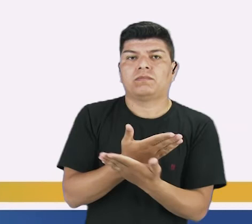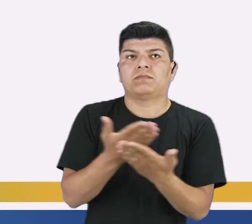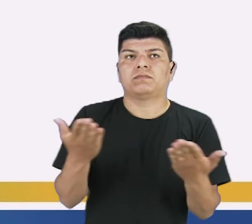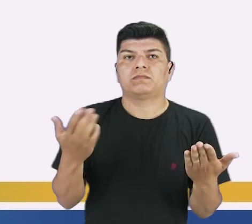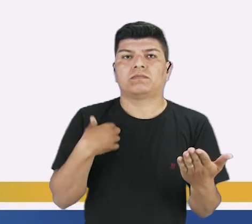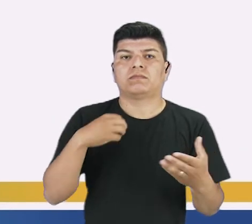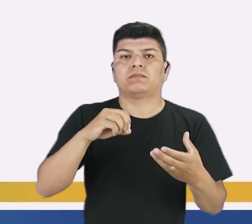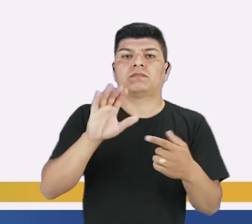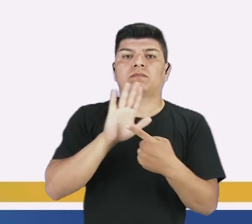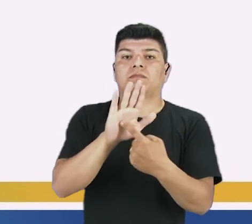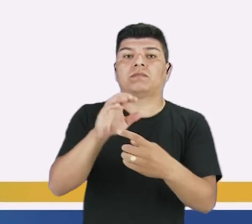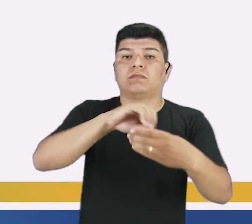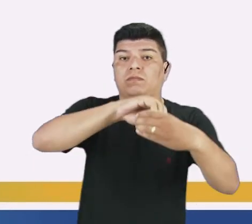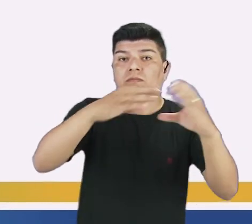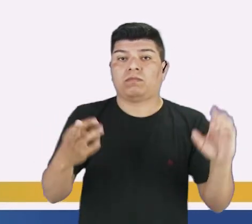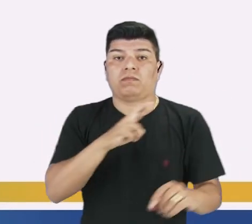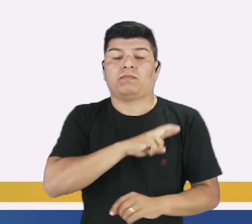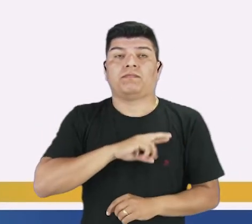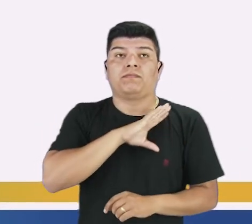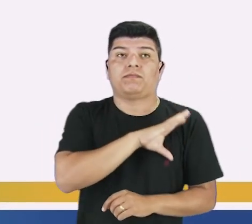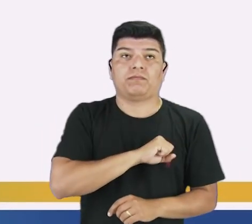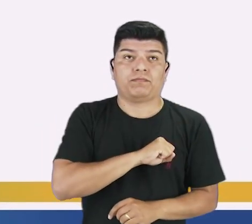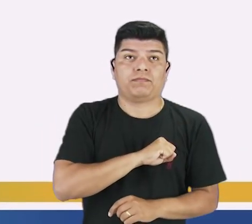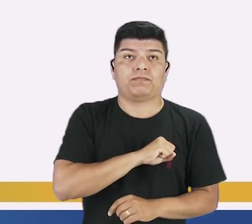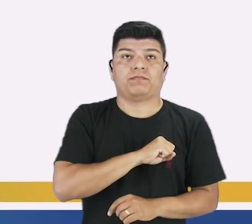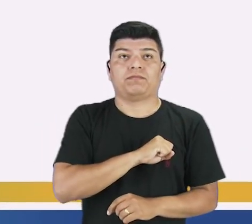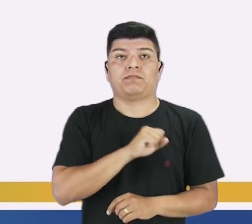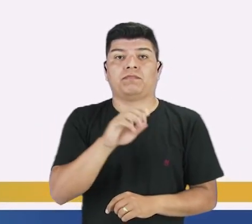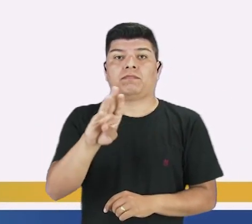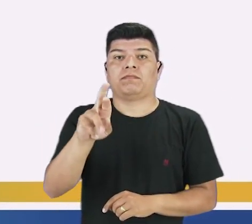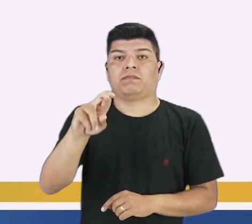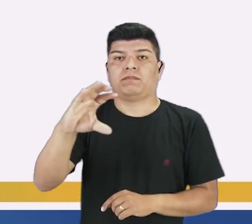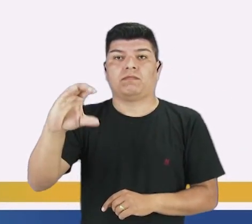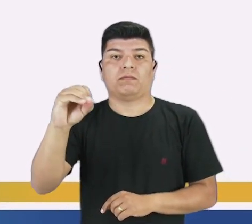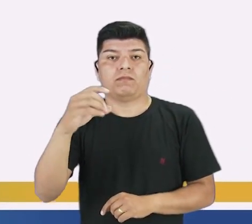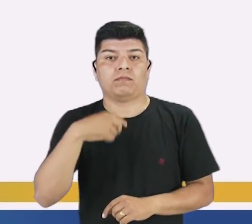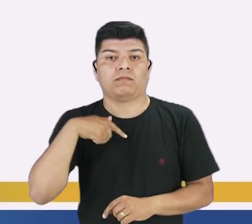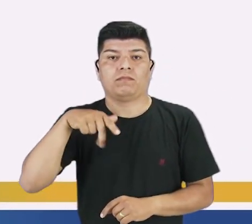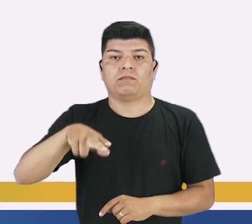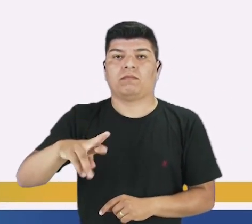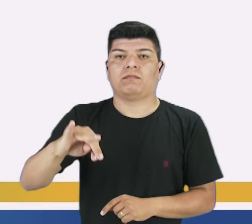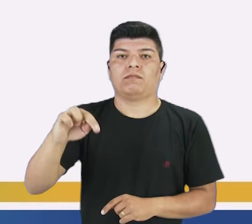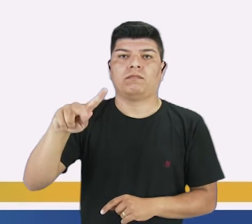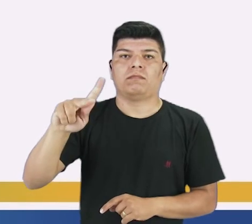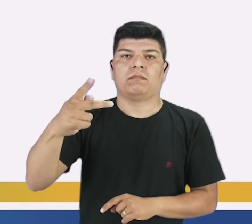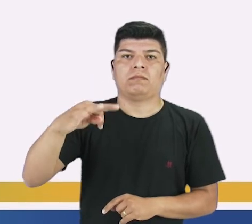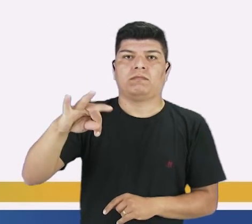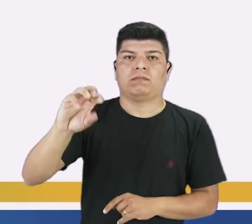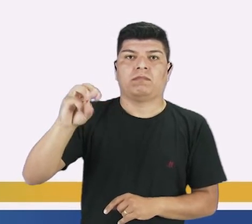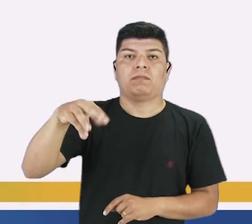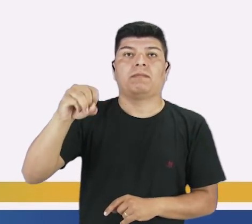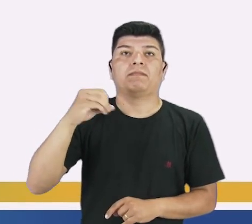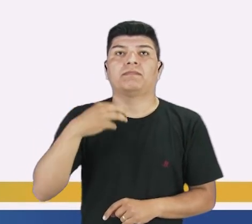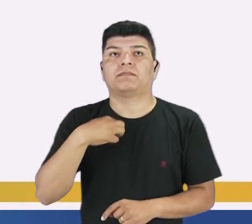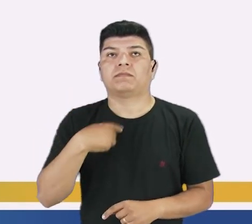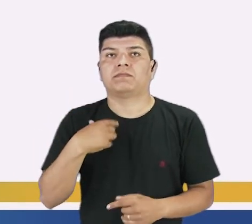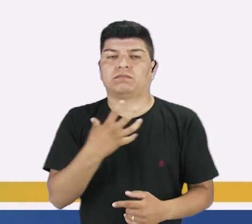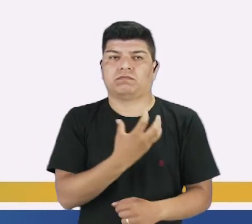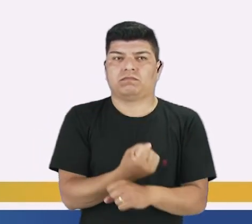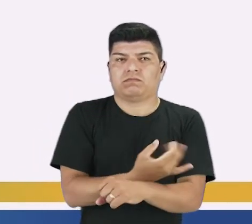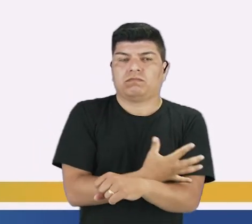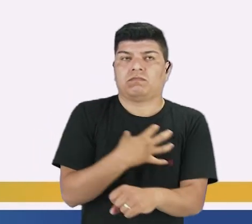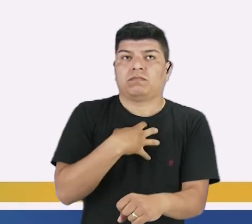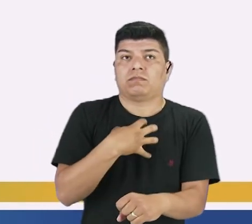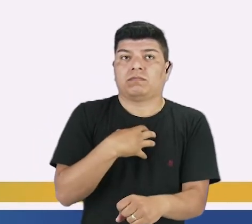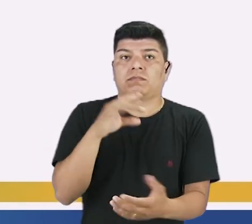essas características? O romantismo, o barroco e o quinhentismo. Compensação de frustrações sentimentais na fuga